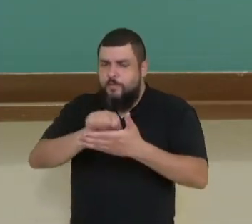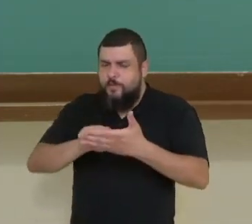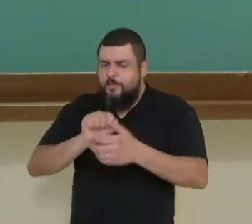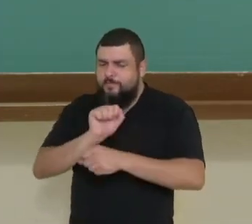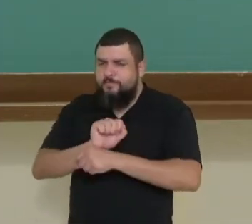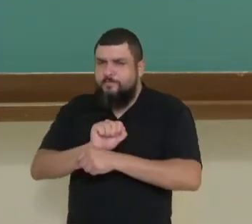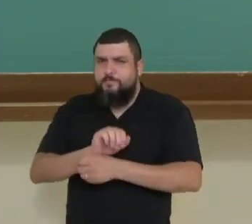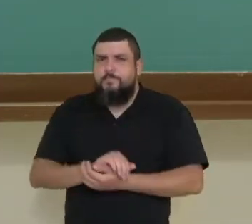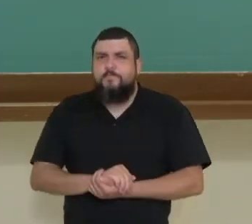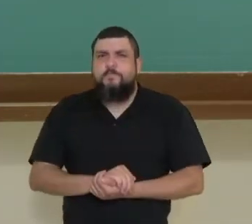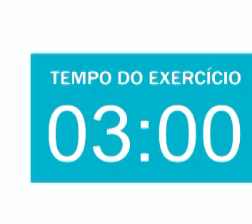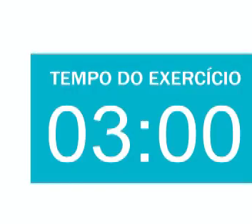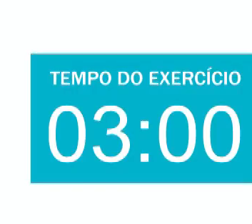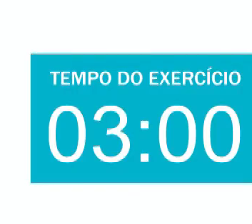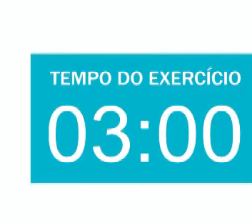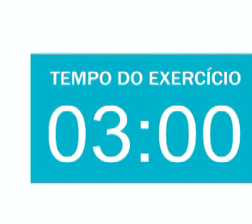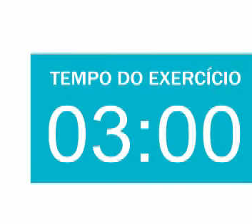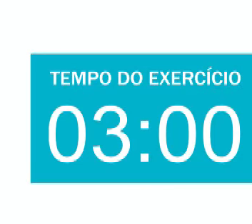volto a seguir.